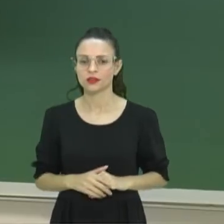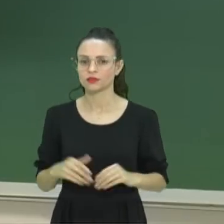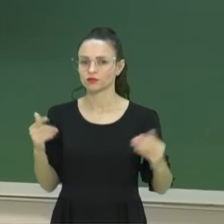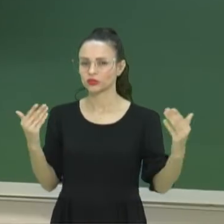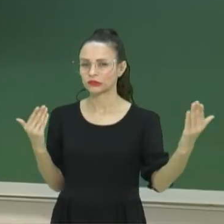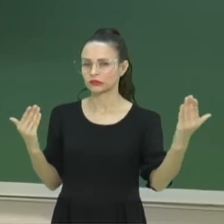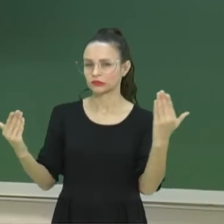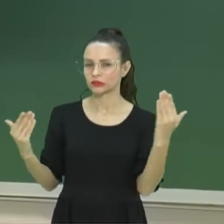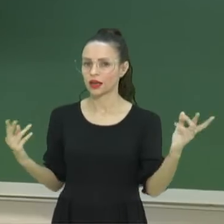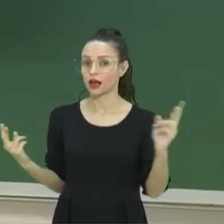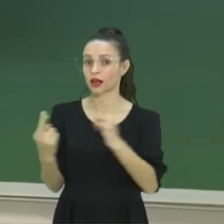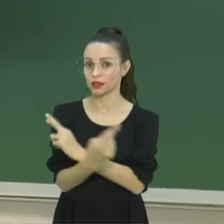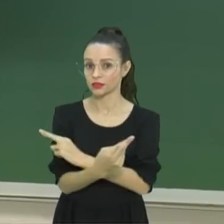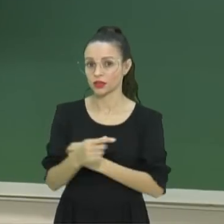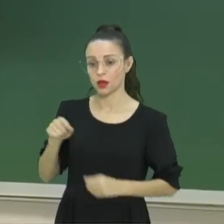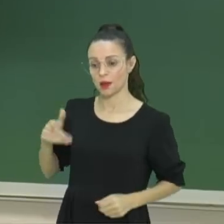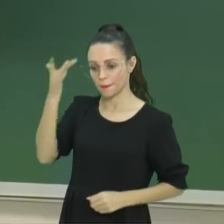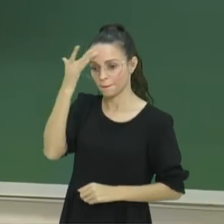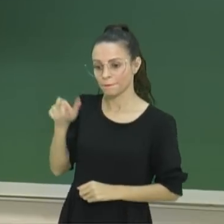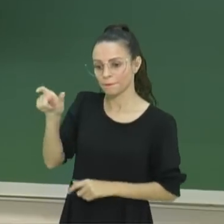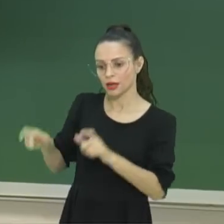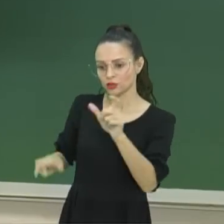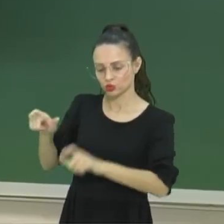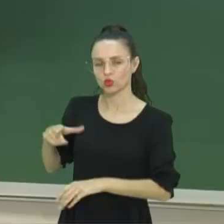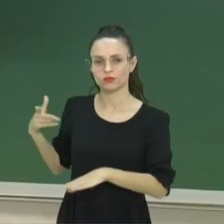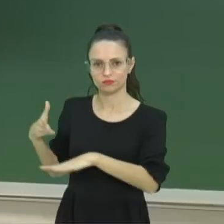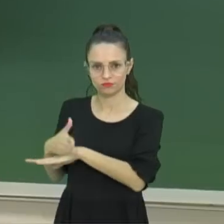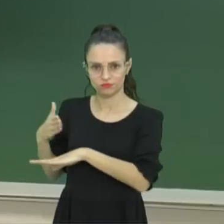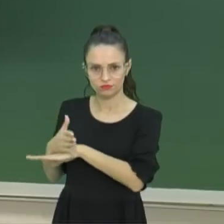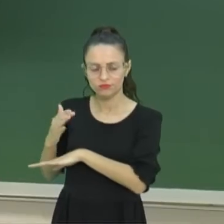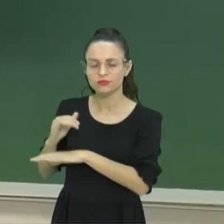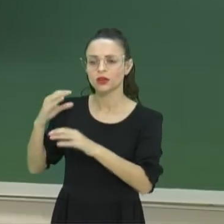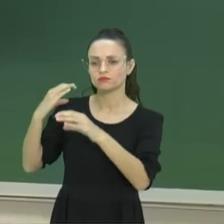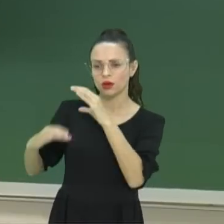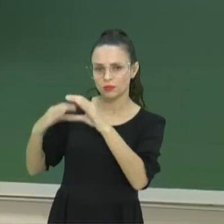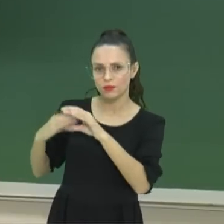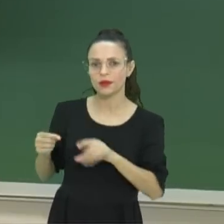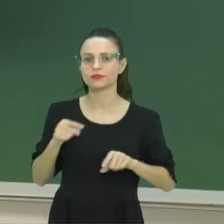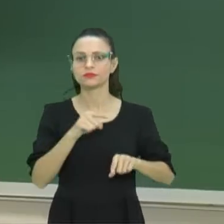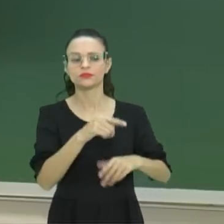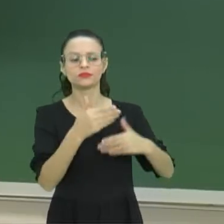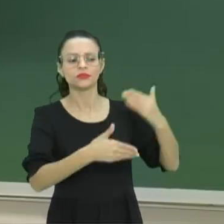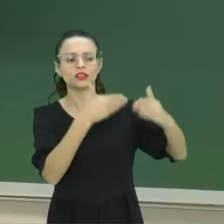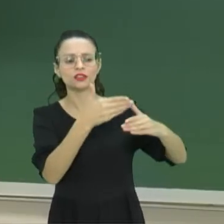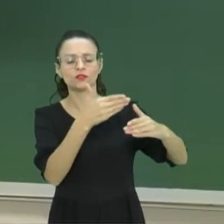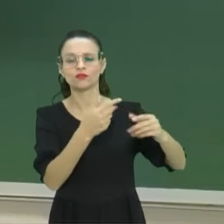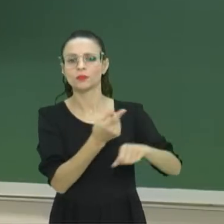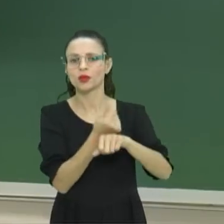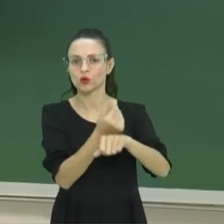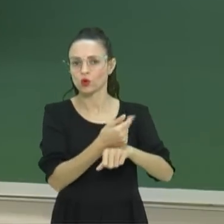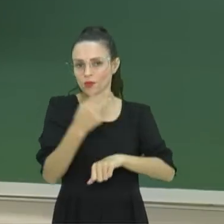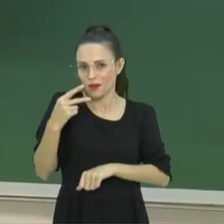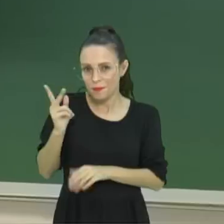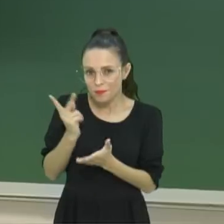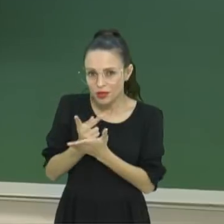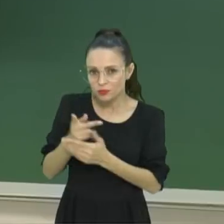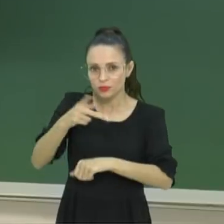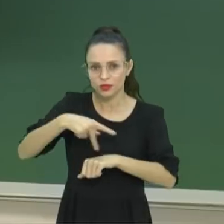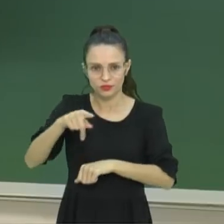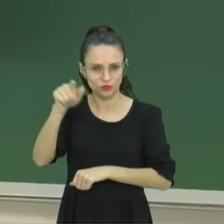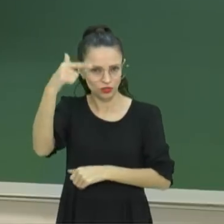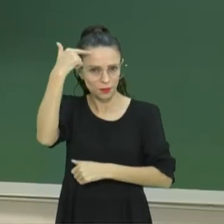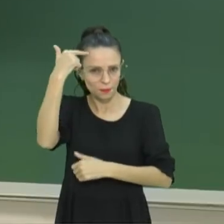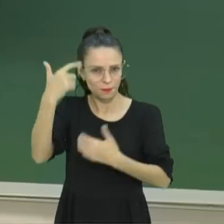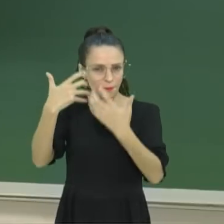uma relação entre as pessoas terem acesso aos meios de comunicação e o desenvolvimento econômico desse país. Pare